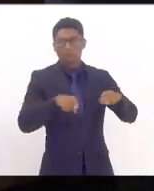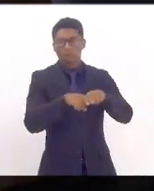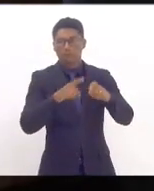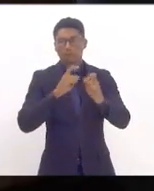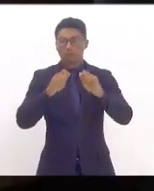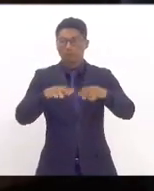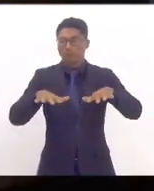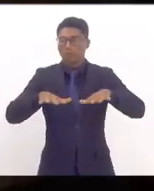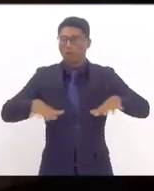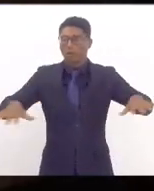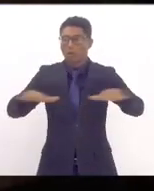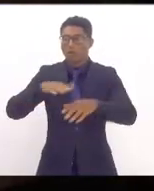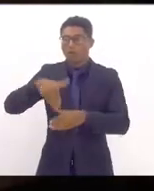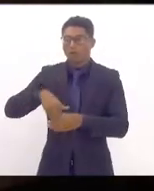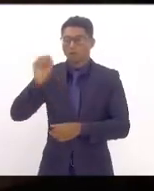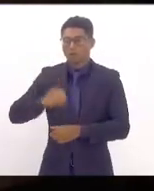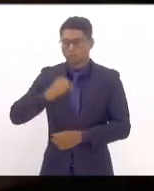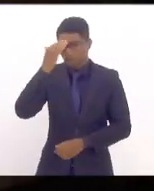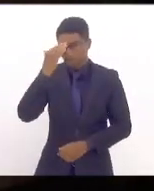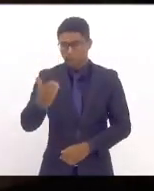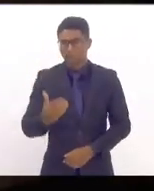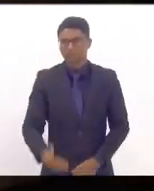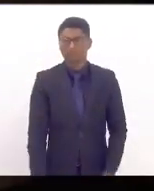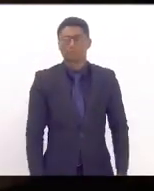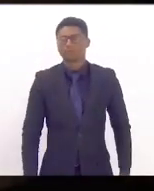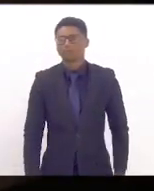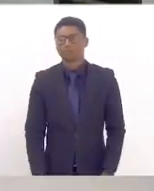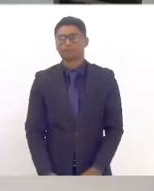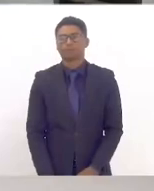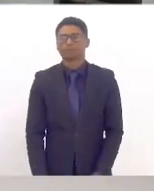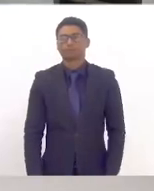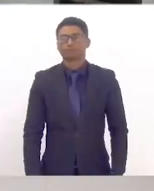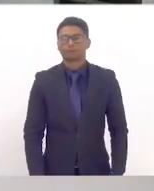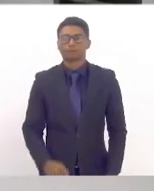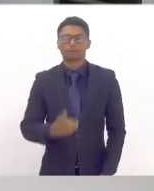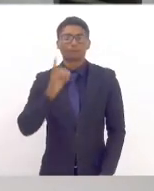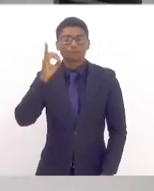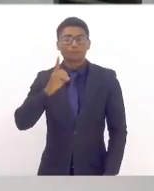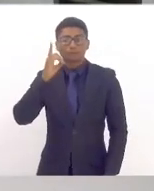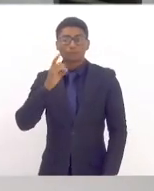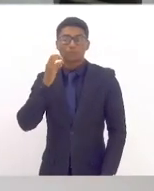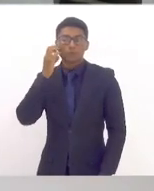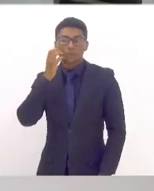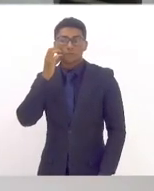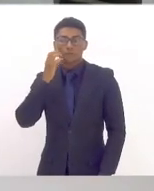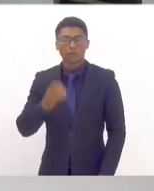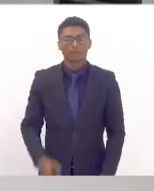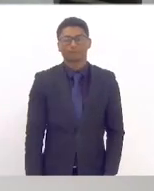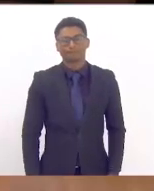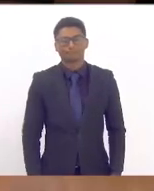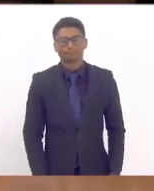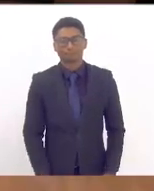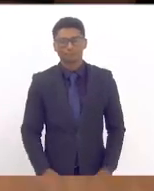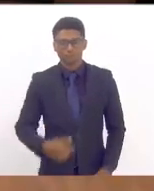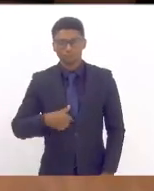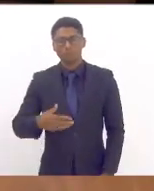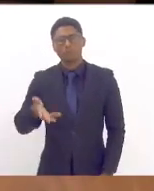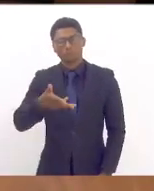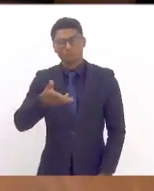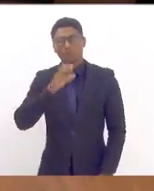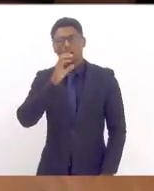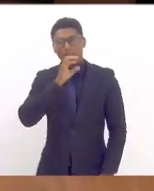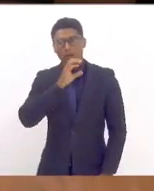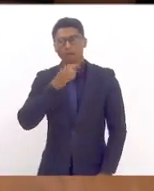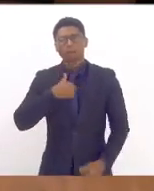favorável Muito obrigado senhor presidente é a declaração Deputado Valdete o presidente com muita brevidade eu quero cumprimentar